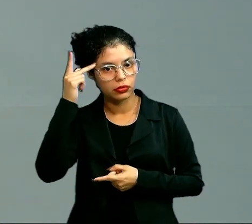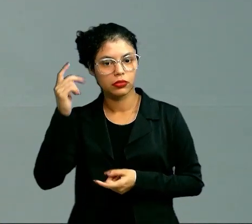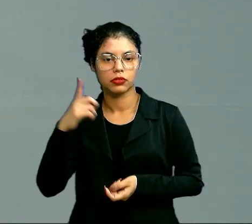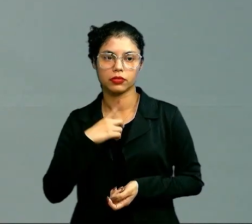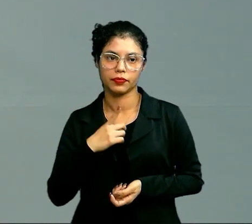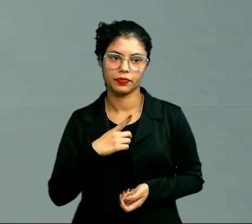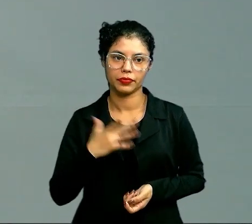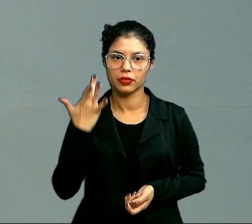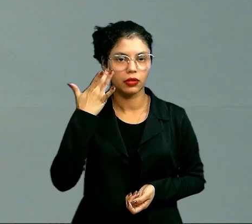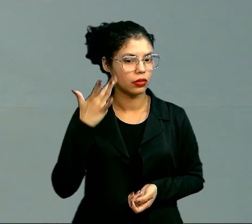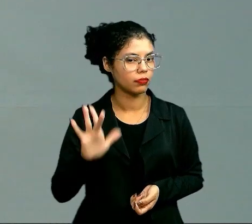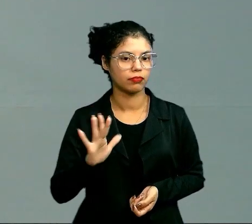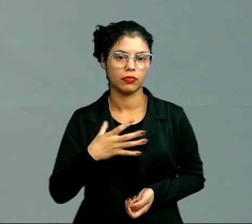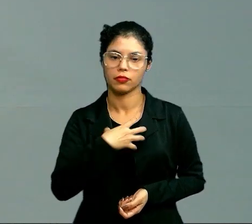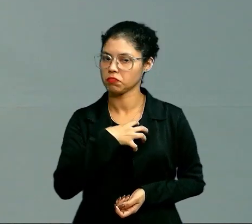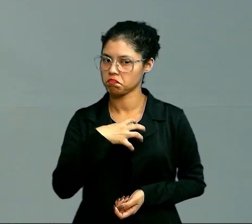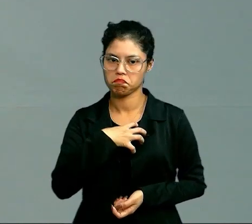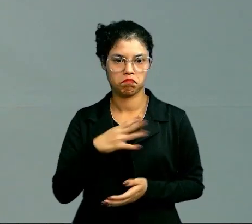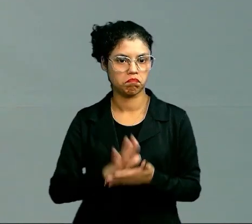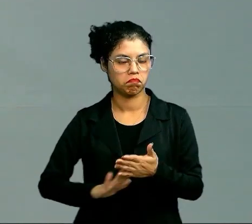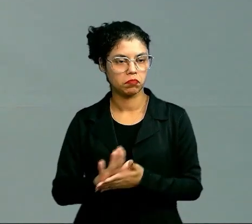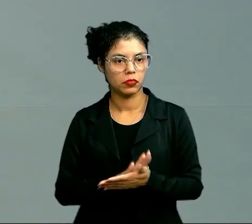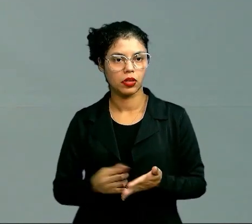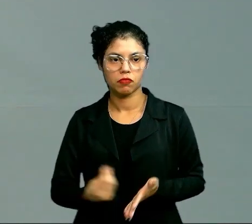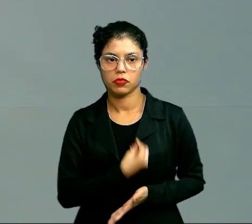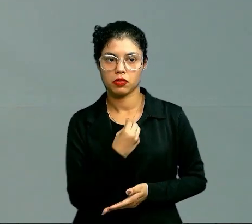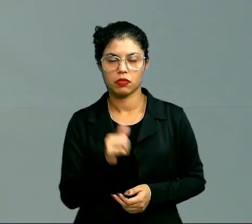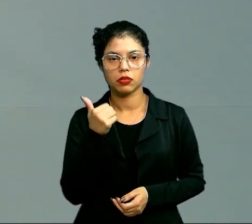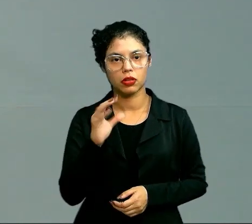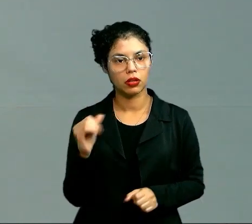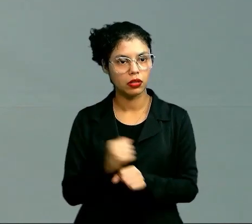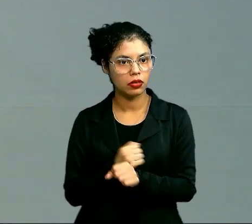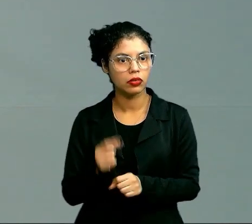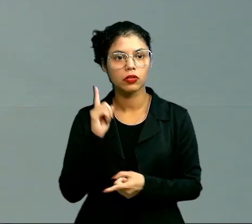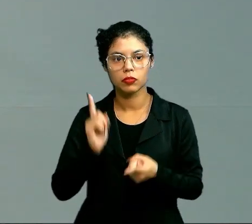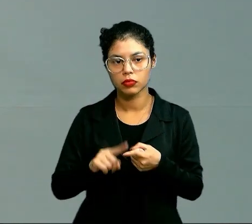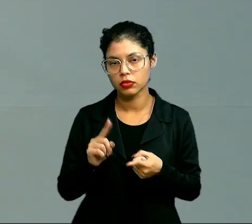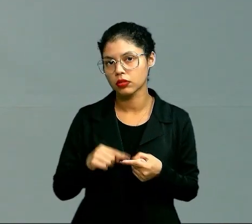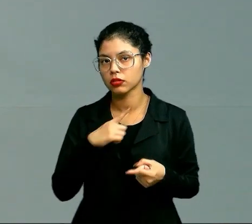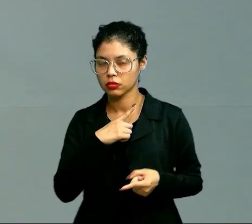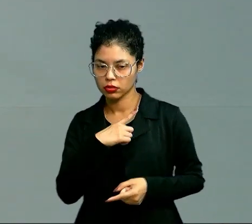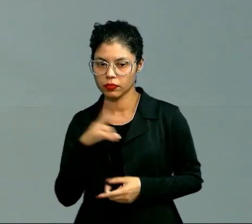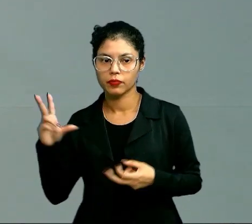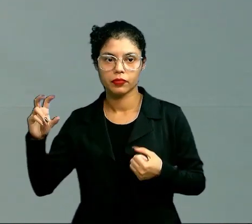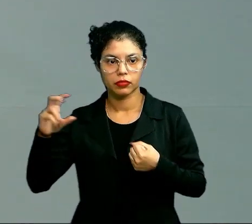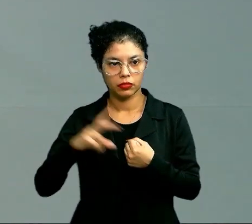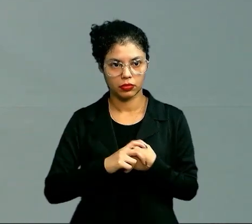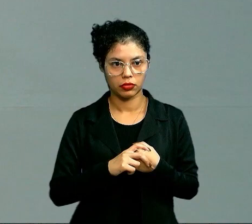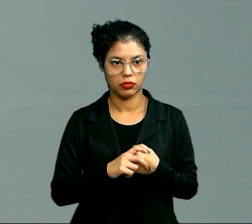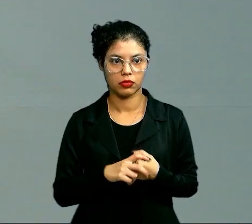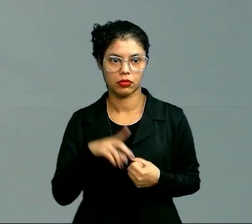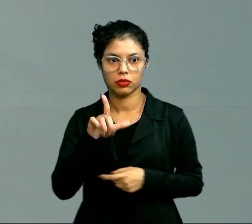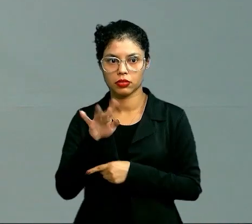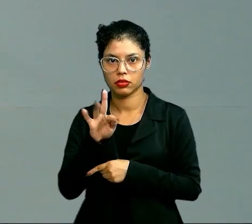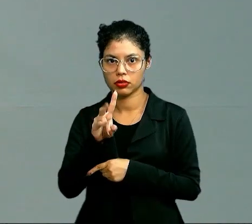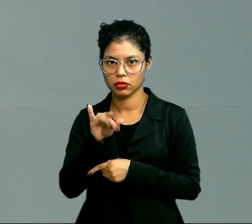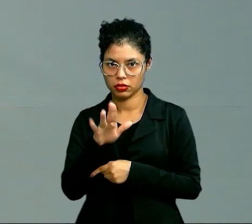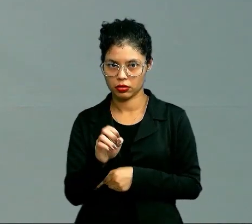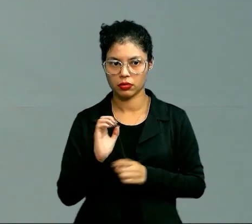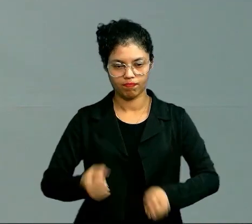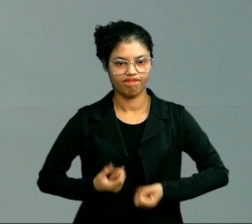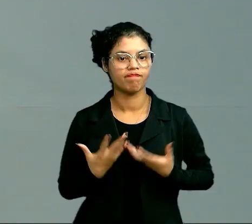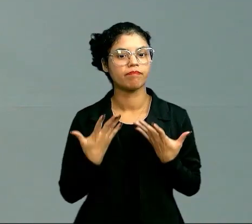às vezes ela não sente nada. Então, ela consegue viver aí durante 10 anos pelo fato de que o vírus está lá latente. Ele não